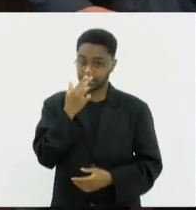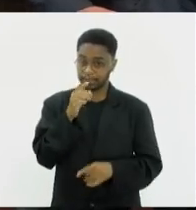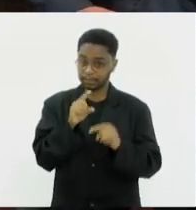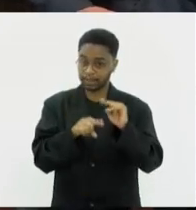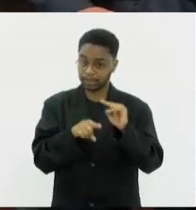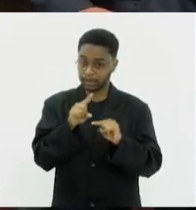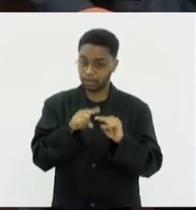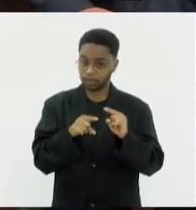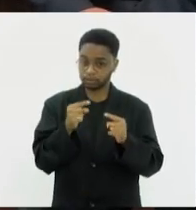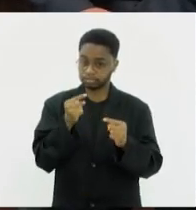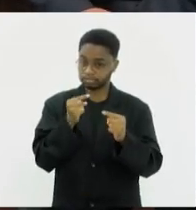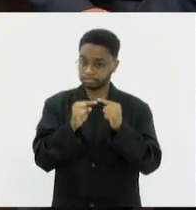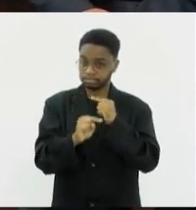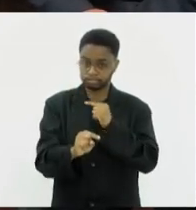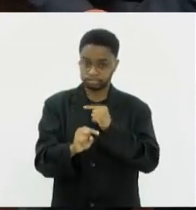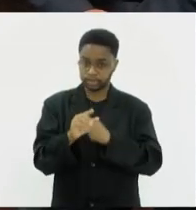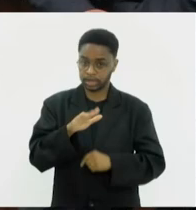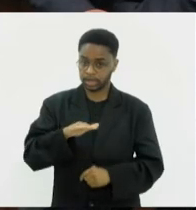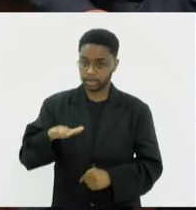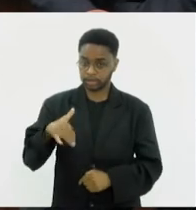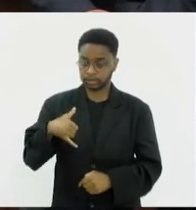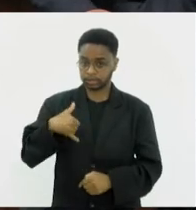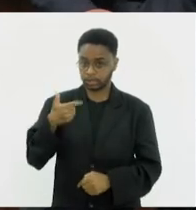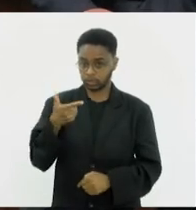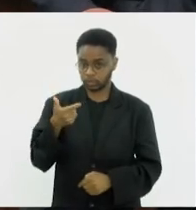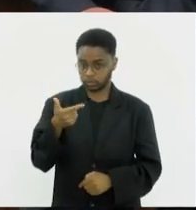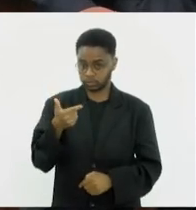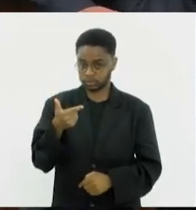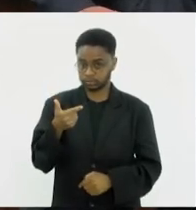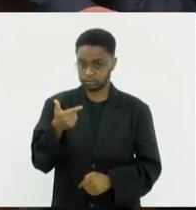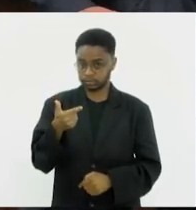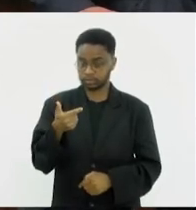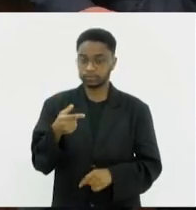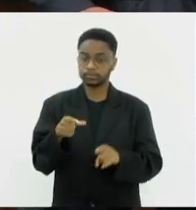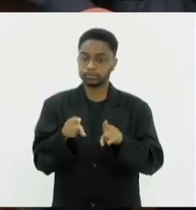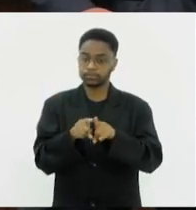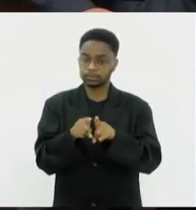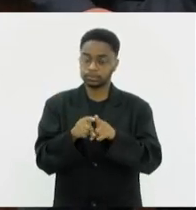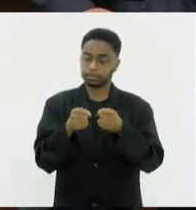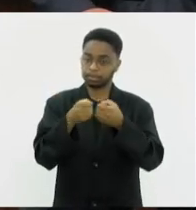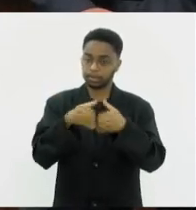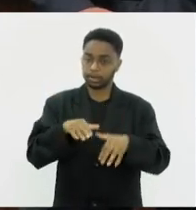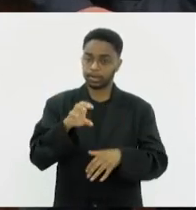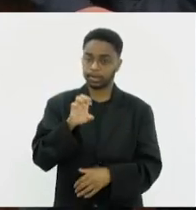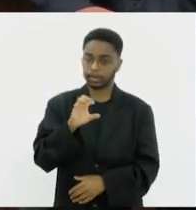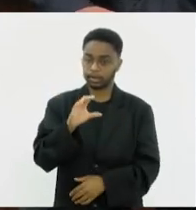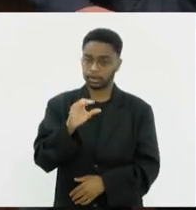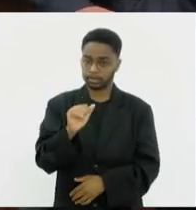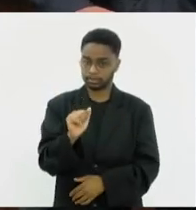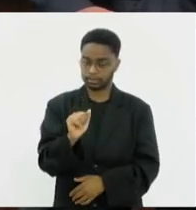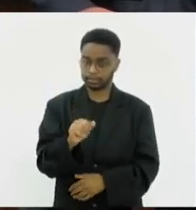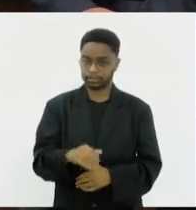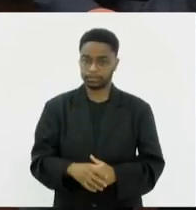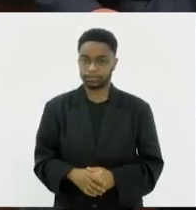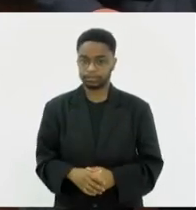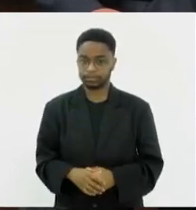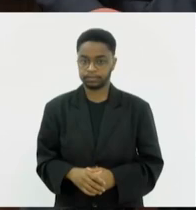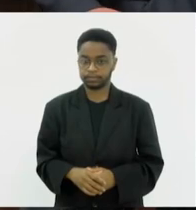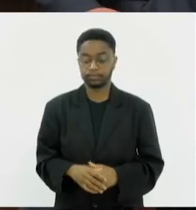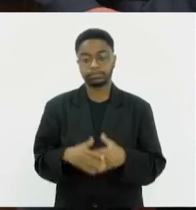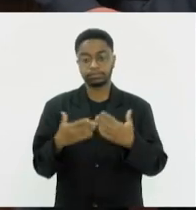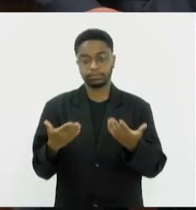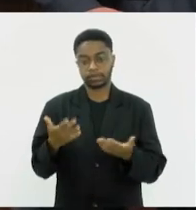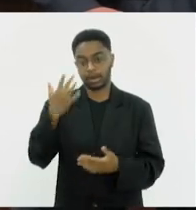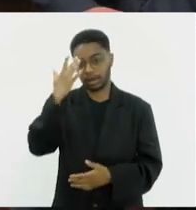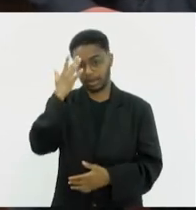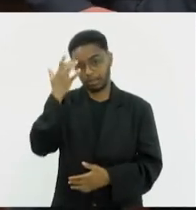não adequado para crianças de 12 anos. Inclusive ferindo o ECA. E, no dia